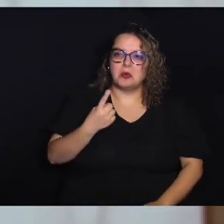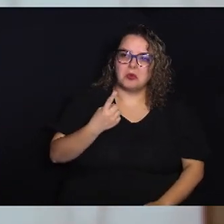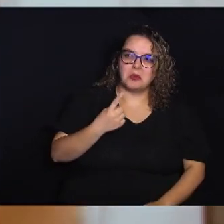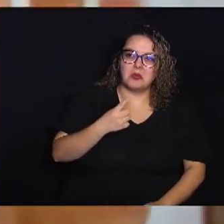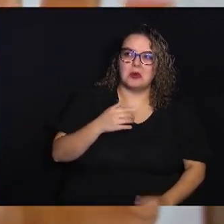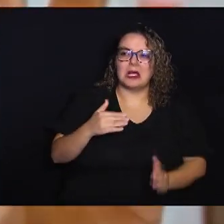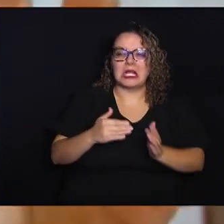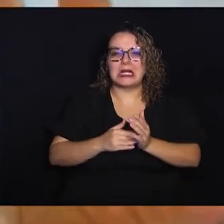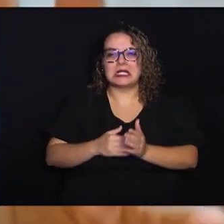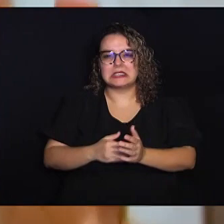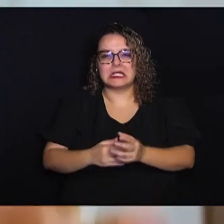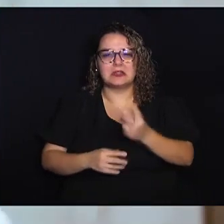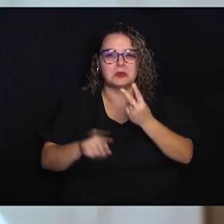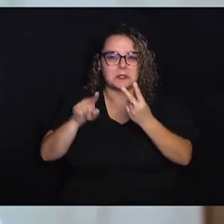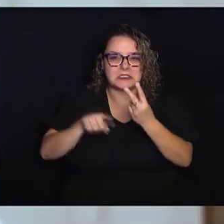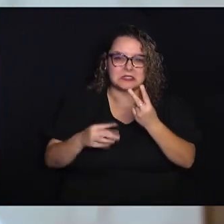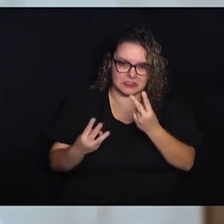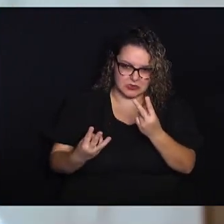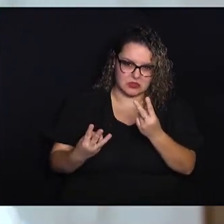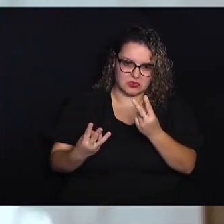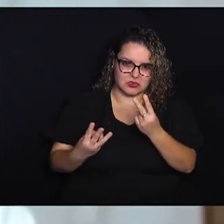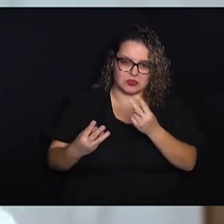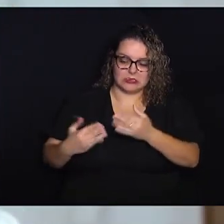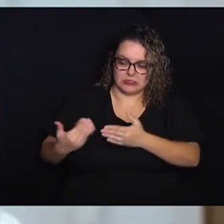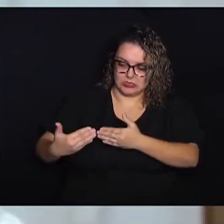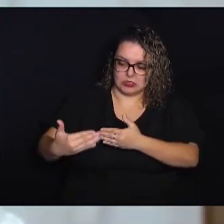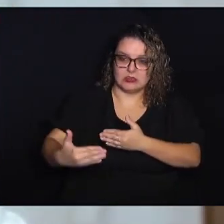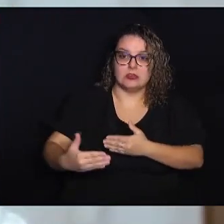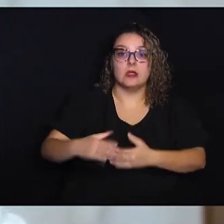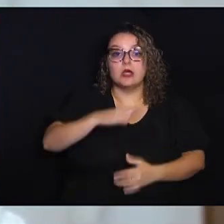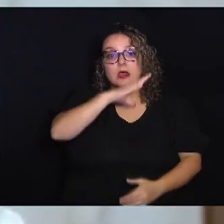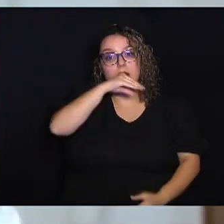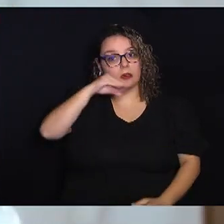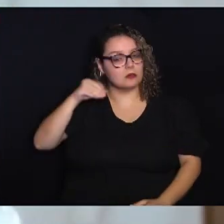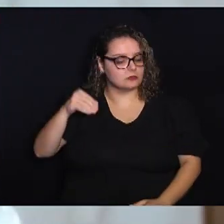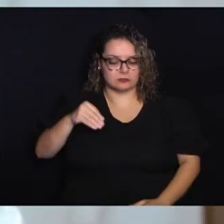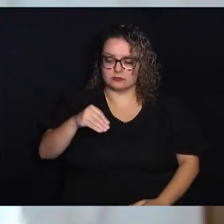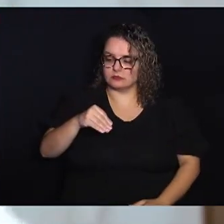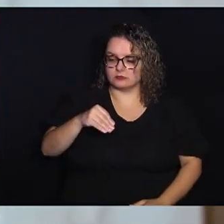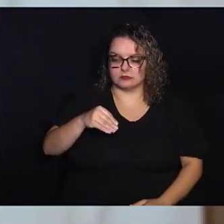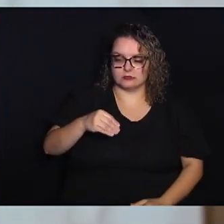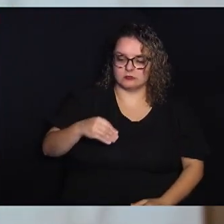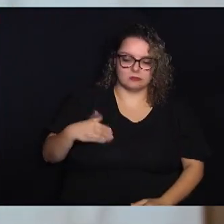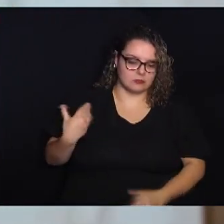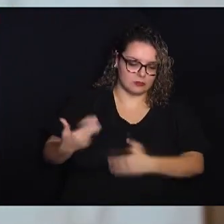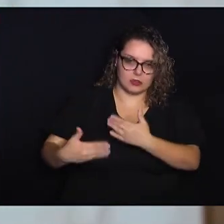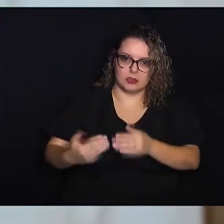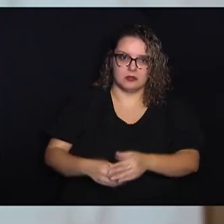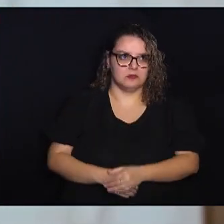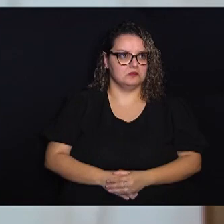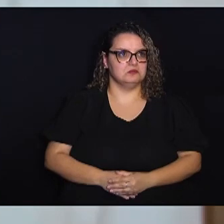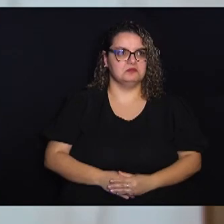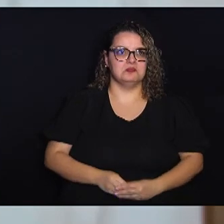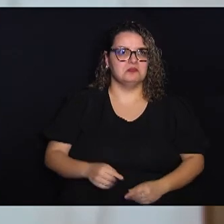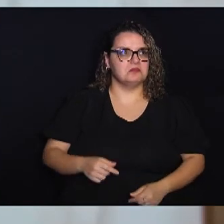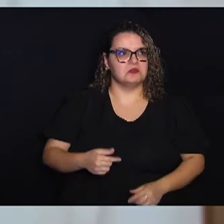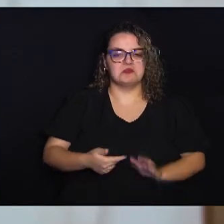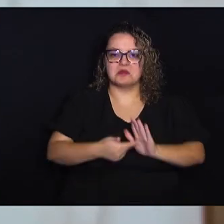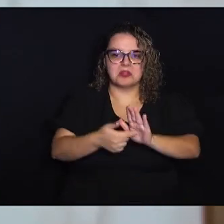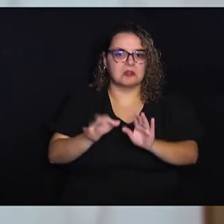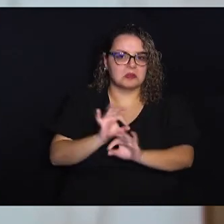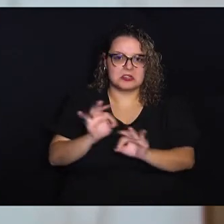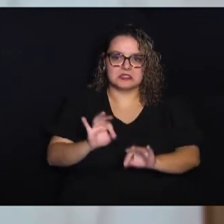podem remitir durante a adolescência e ficarem assim, sem se apresentar durante longos períodos da vida,